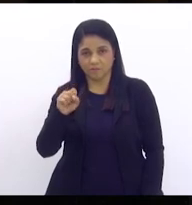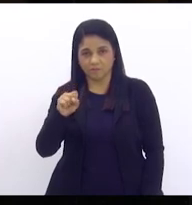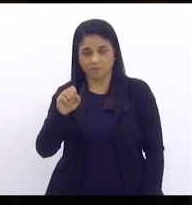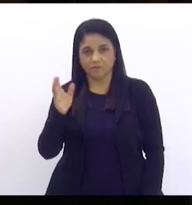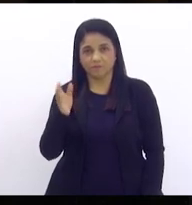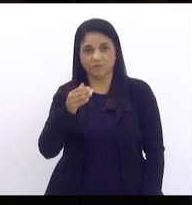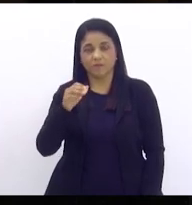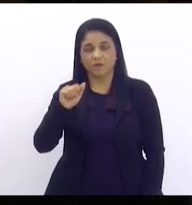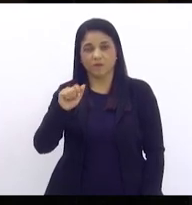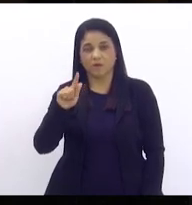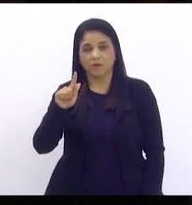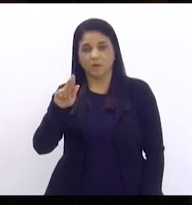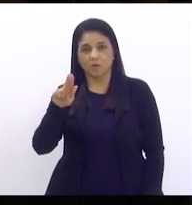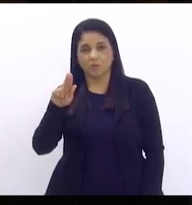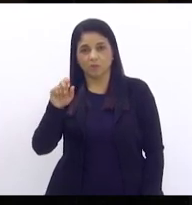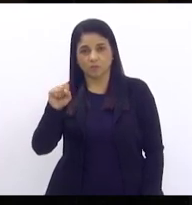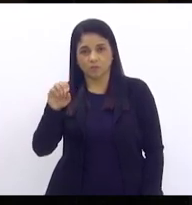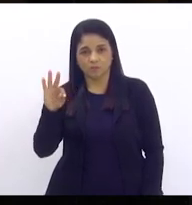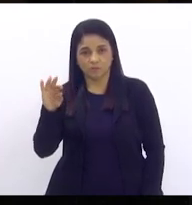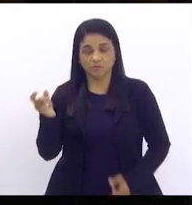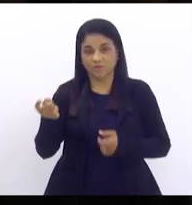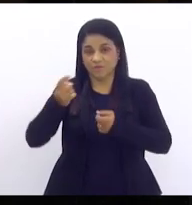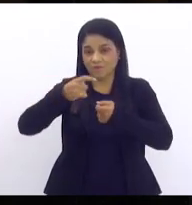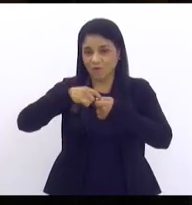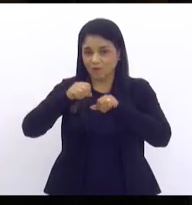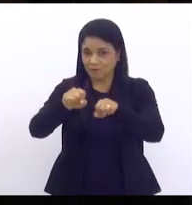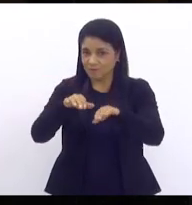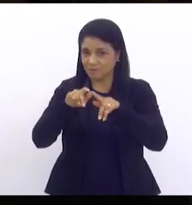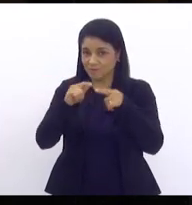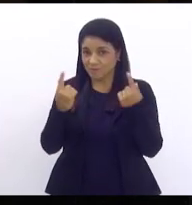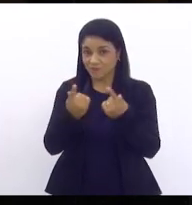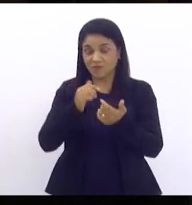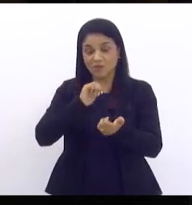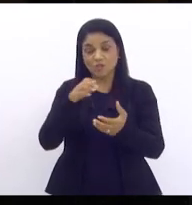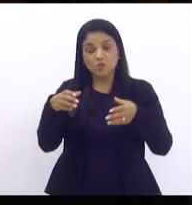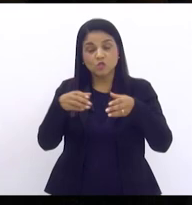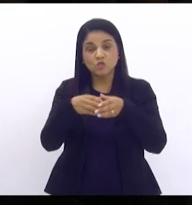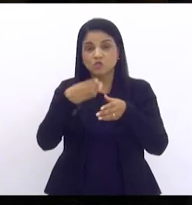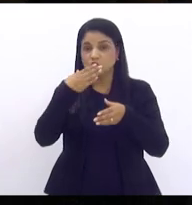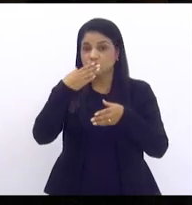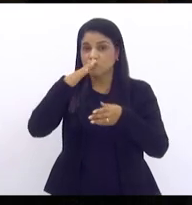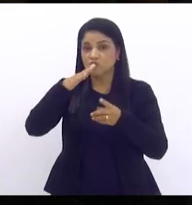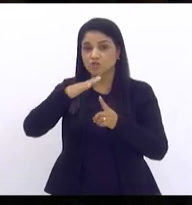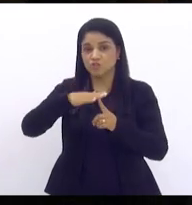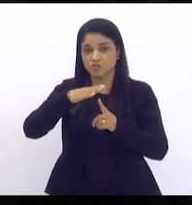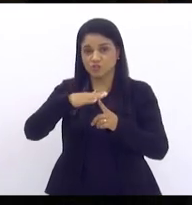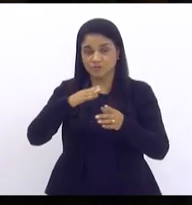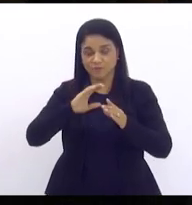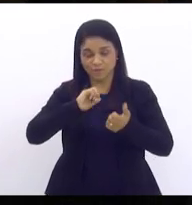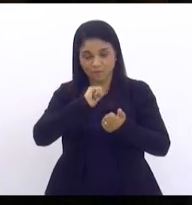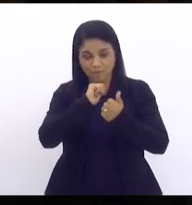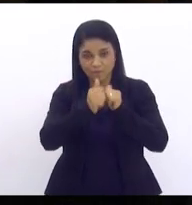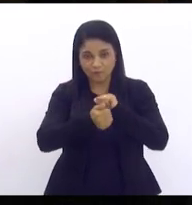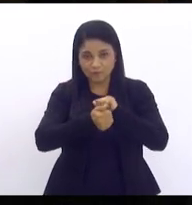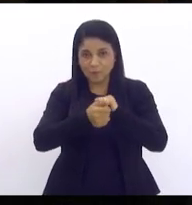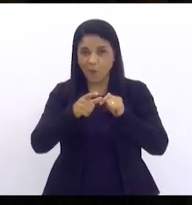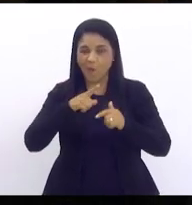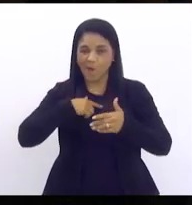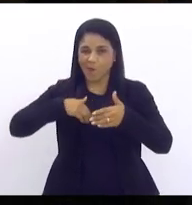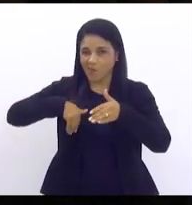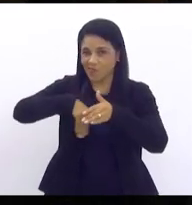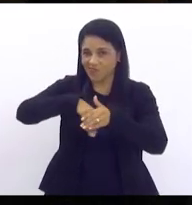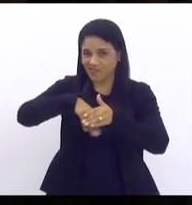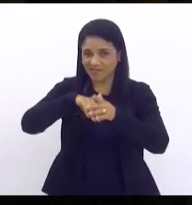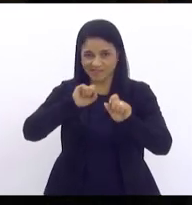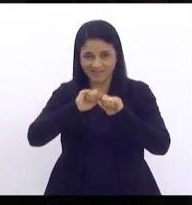casa. E o time de futebol da Alerj passa a ter agora um lateral direito